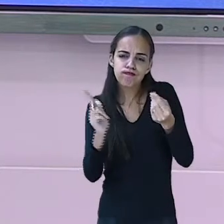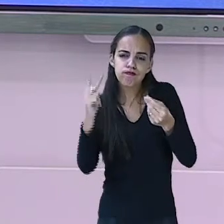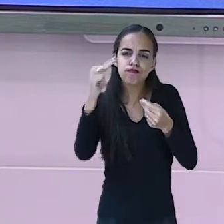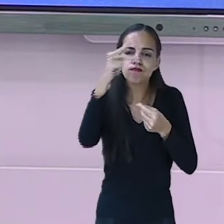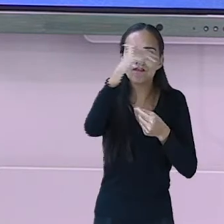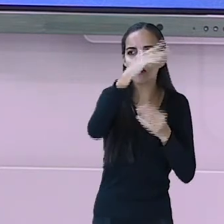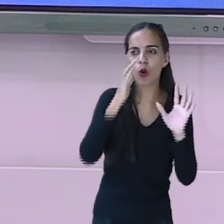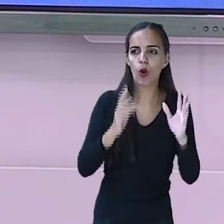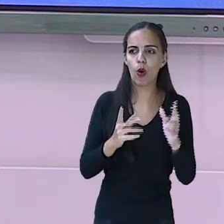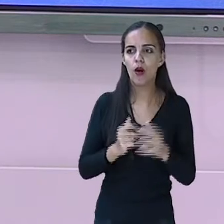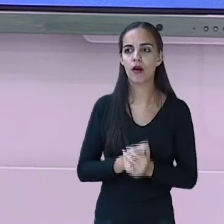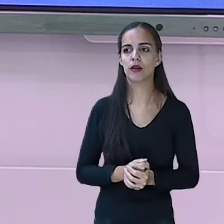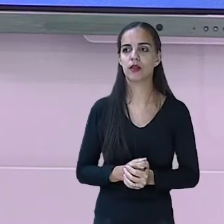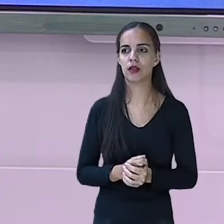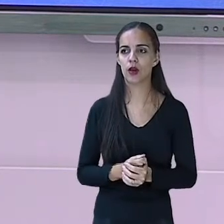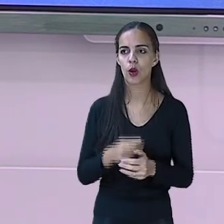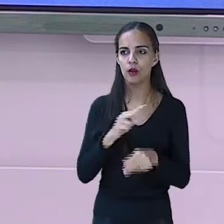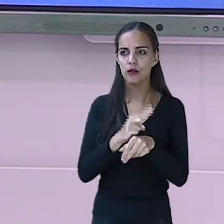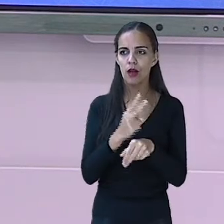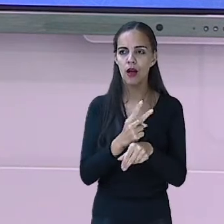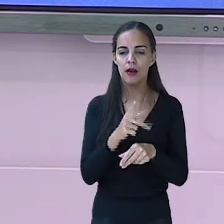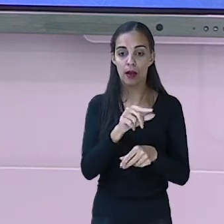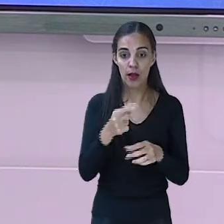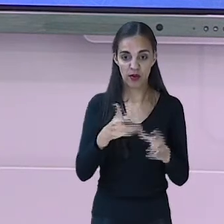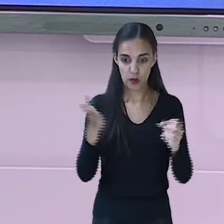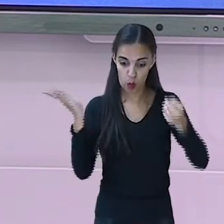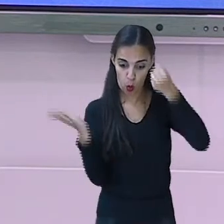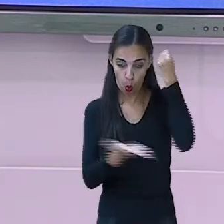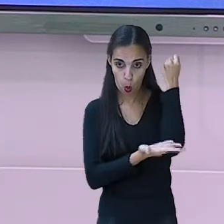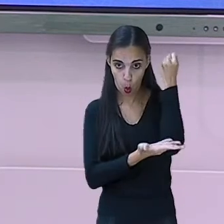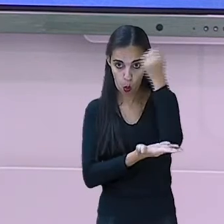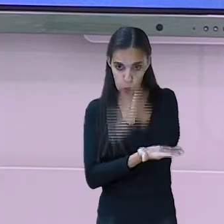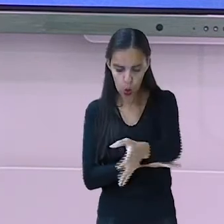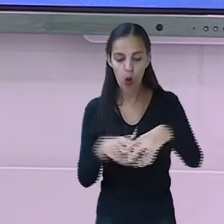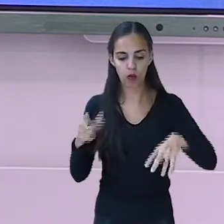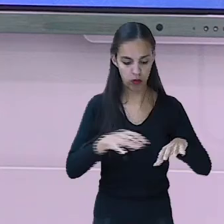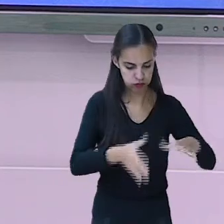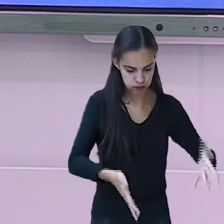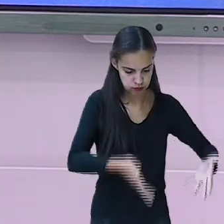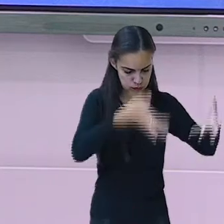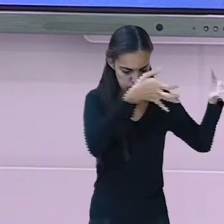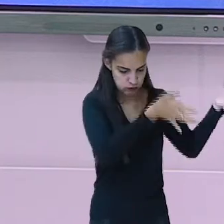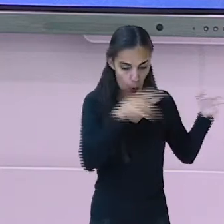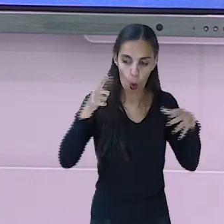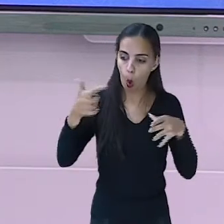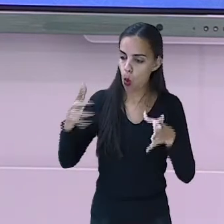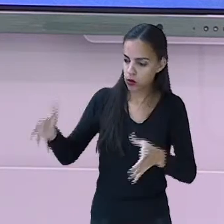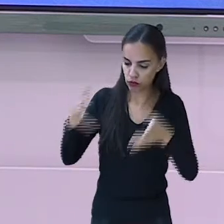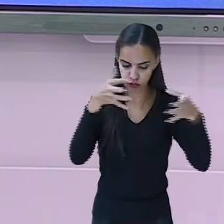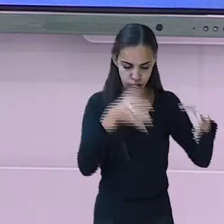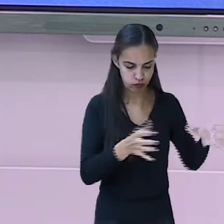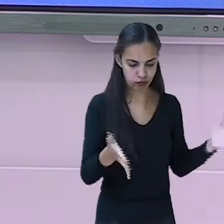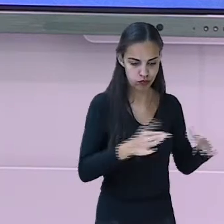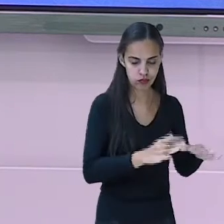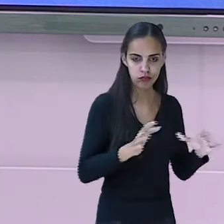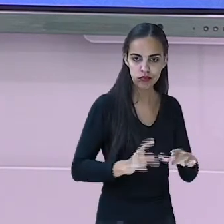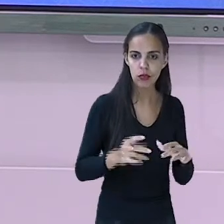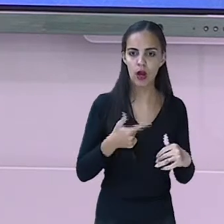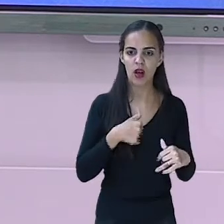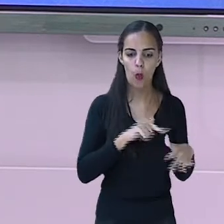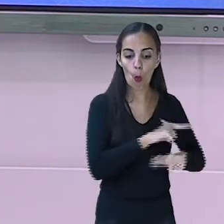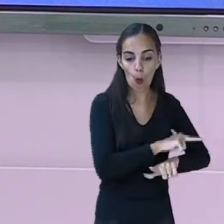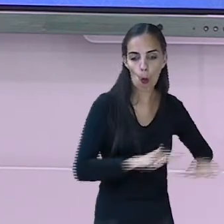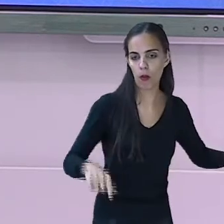cortar, mas eu preciso replantar, eu preciso saber a quantidade que pode sair, quando é que eu